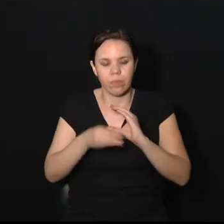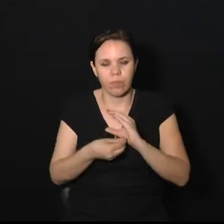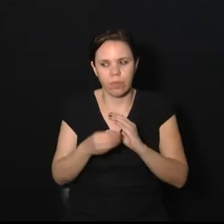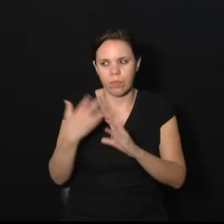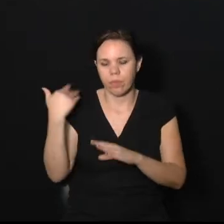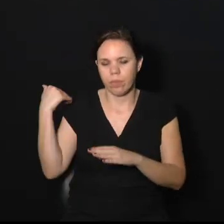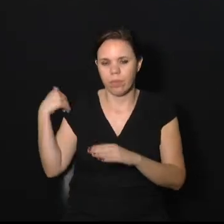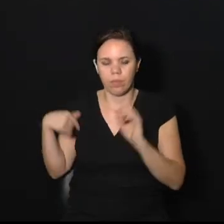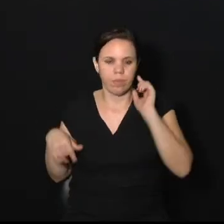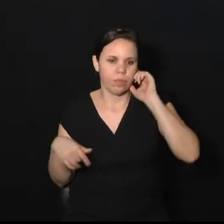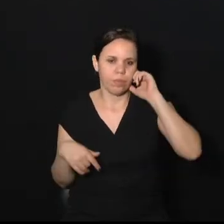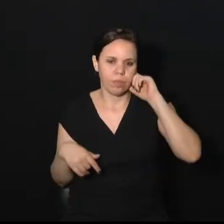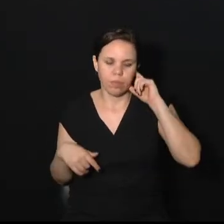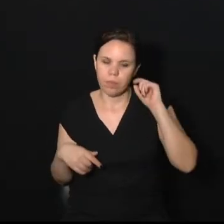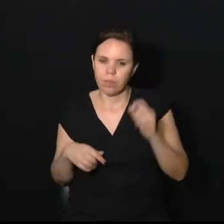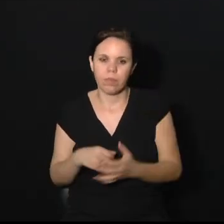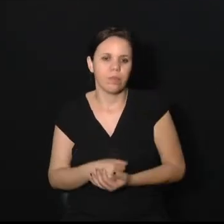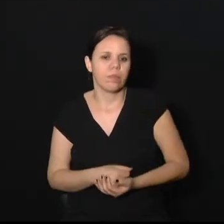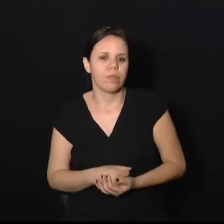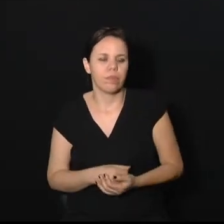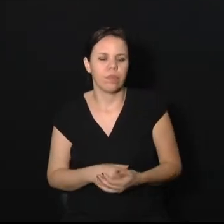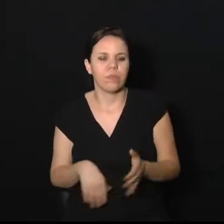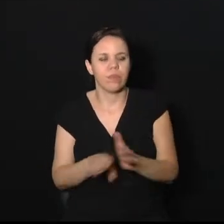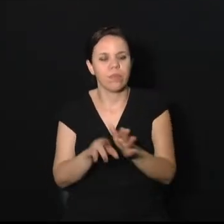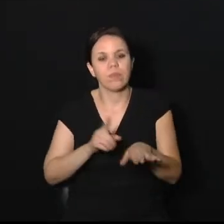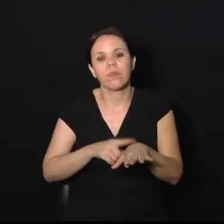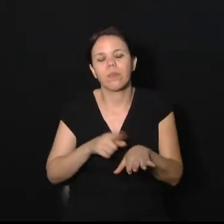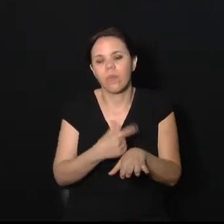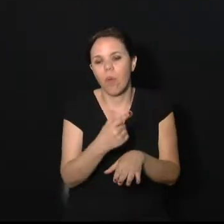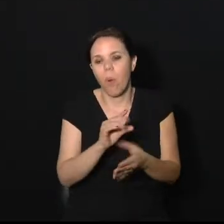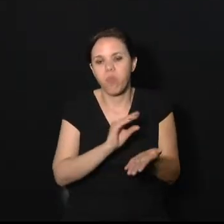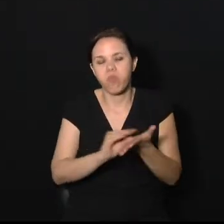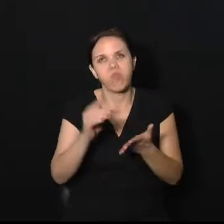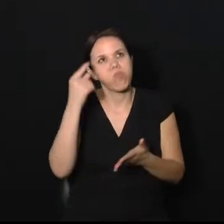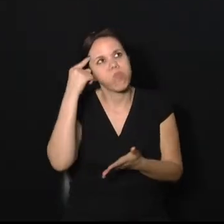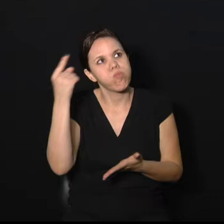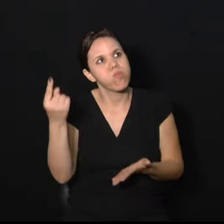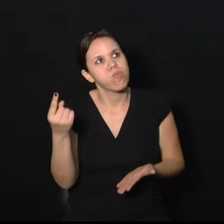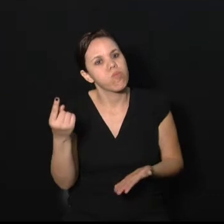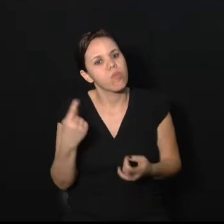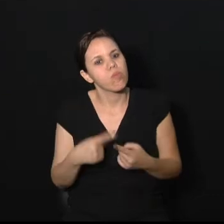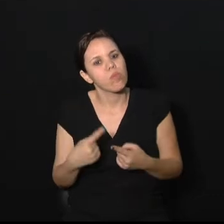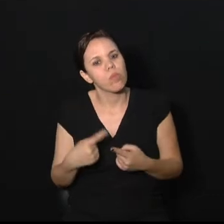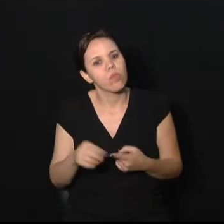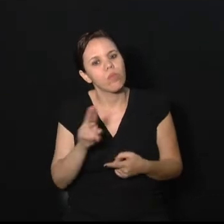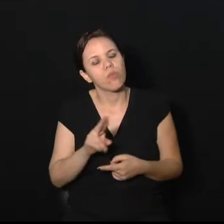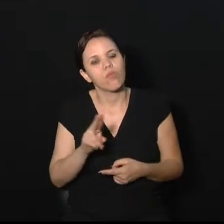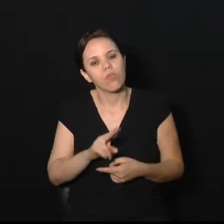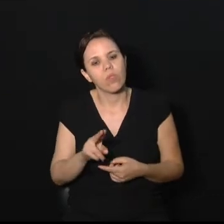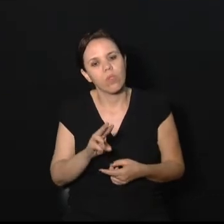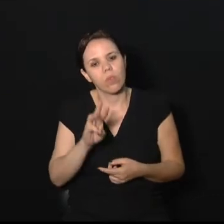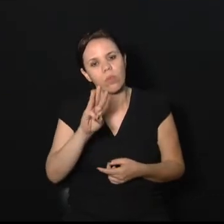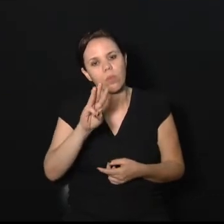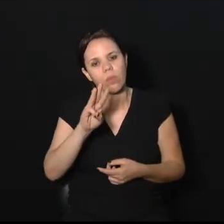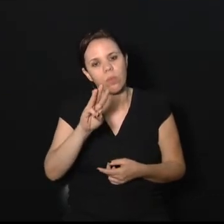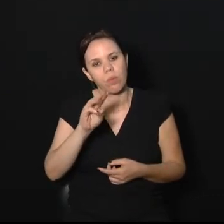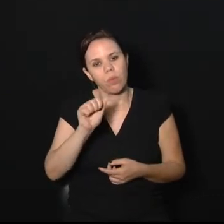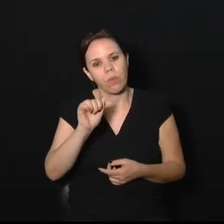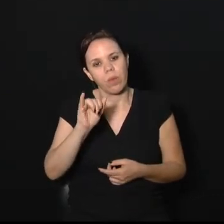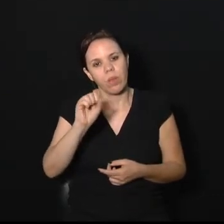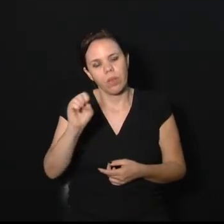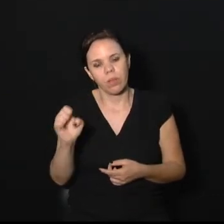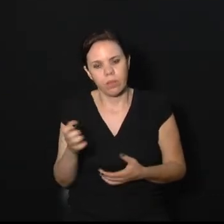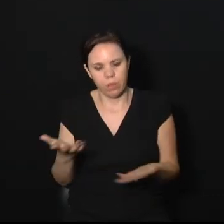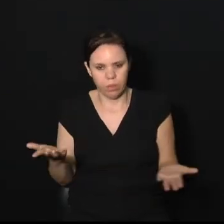cidade. E eles chegaram a um momento que não tinham orçamento e tiveram uma grande ideia. Por que não utilizar o Waze? O Waze estava bombando na época no Rio de